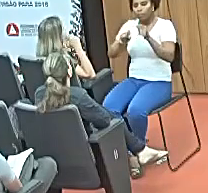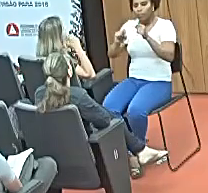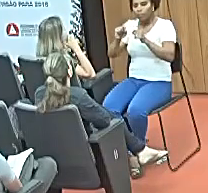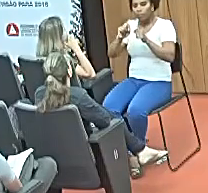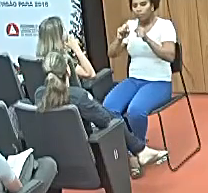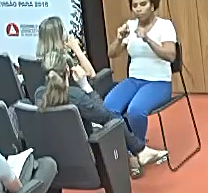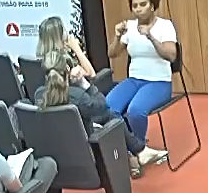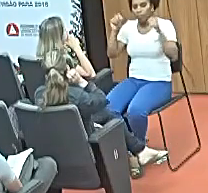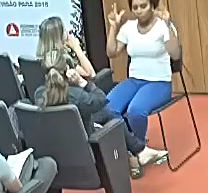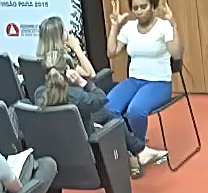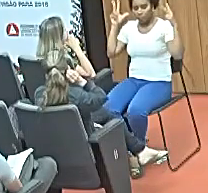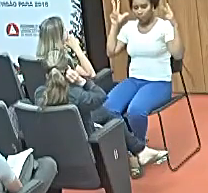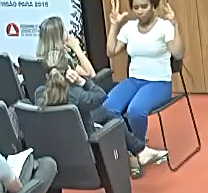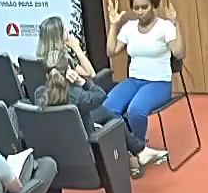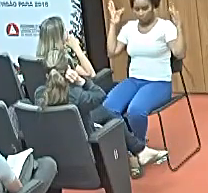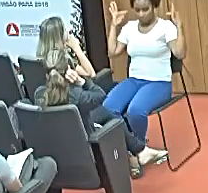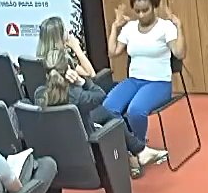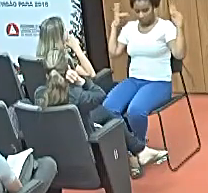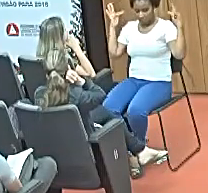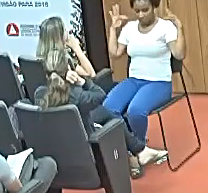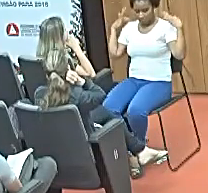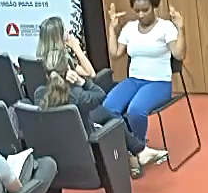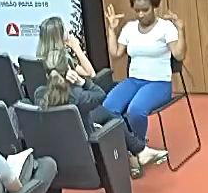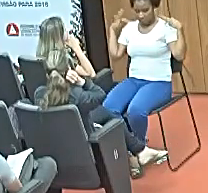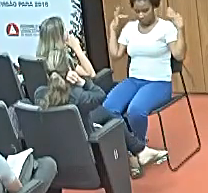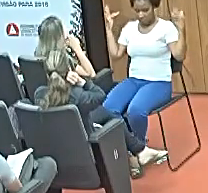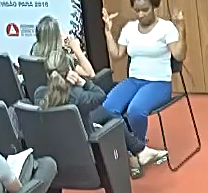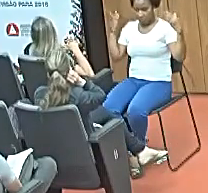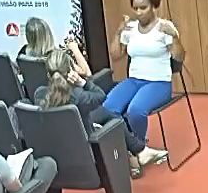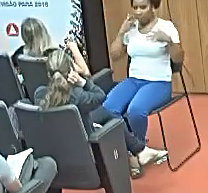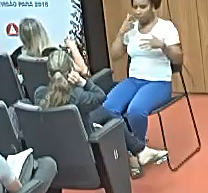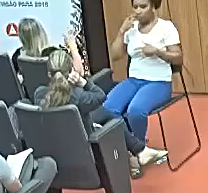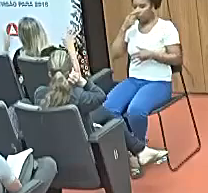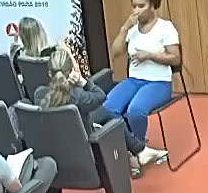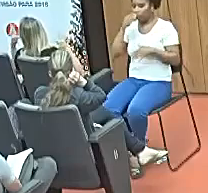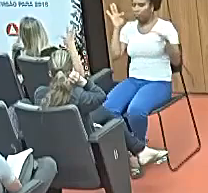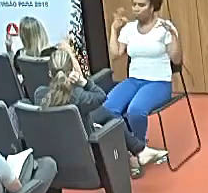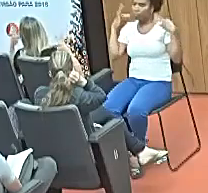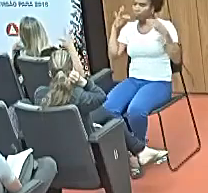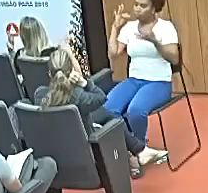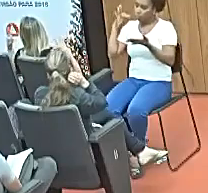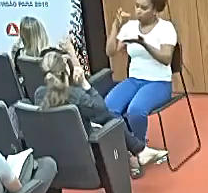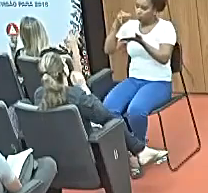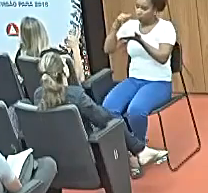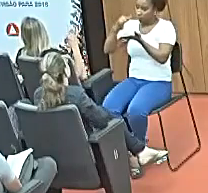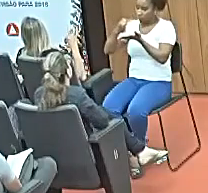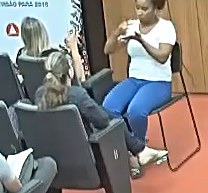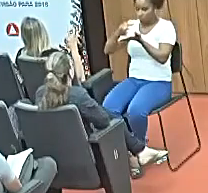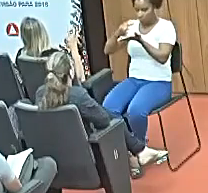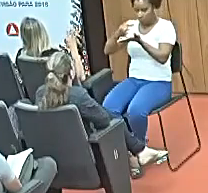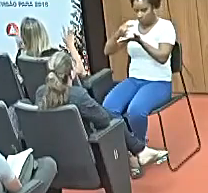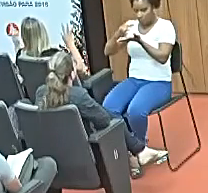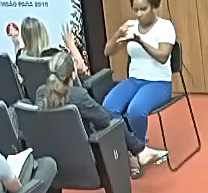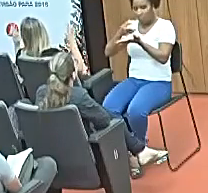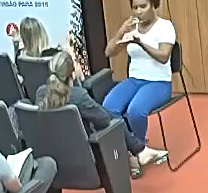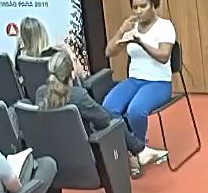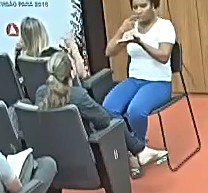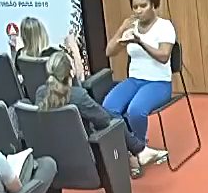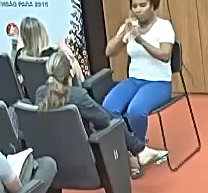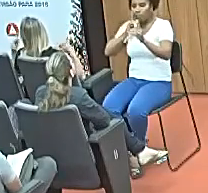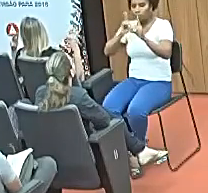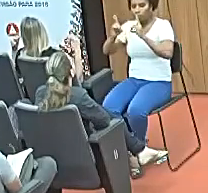o tema turismo do desenvolvimento produtivo científico e tecnológico foi debatido no dia 6 de novembro de